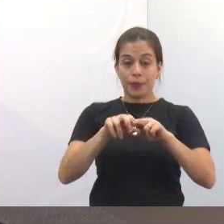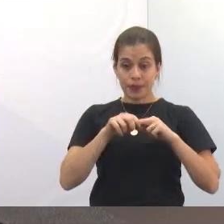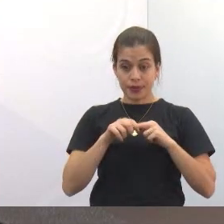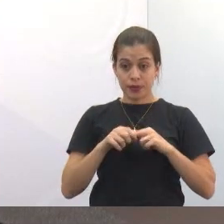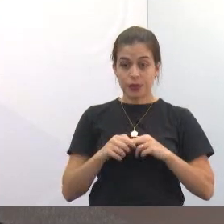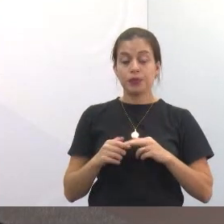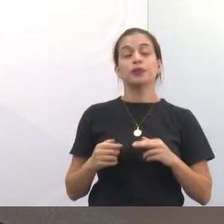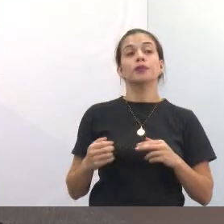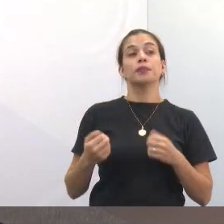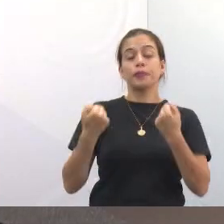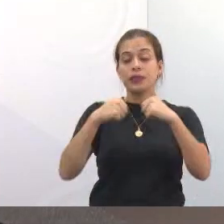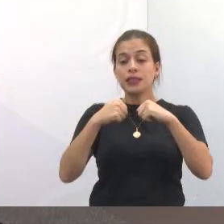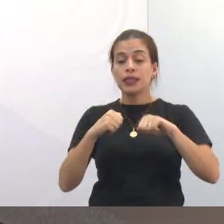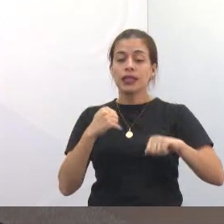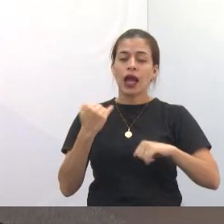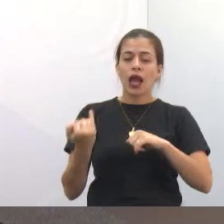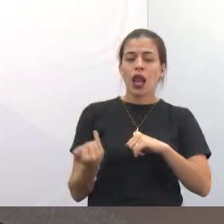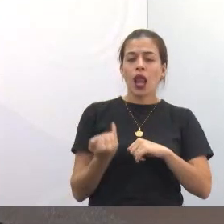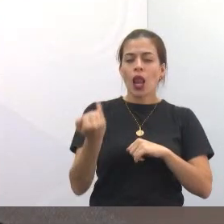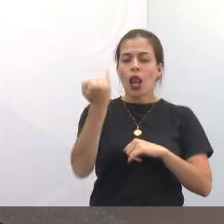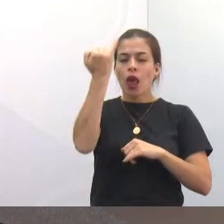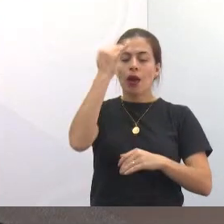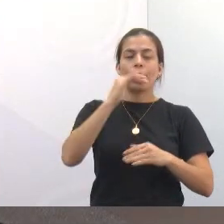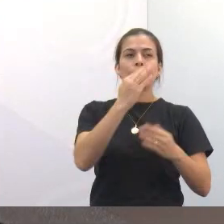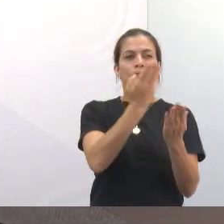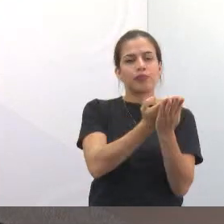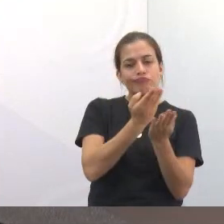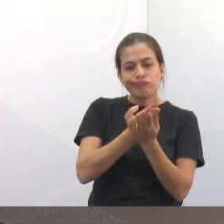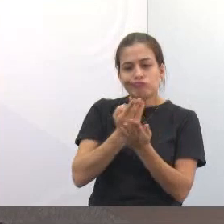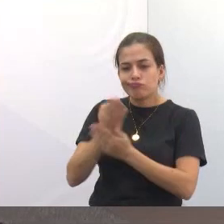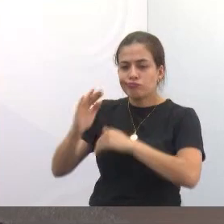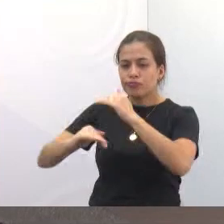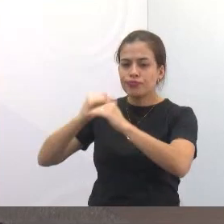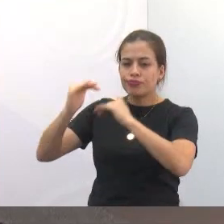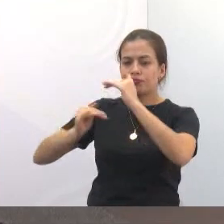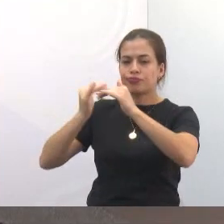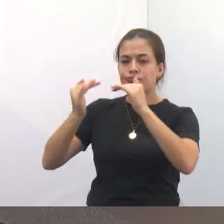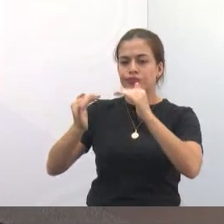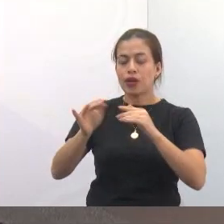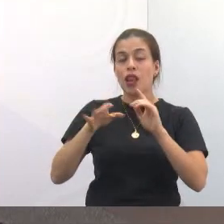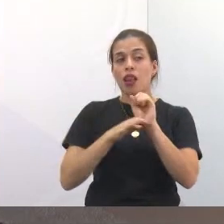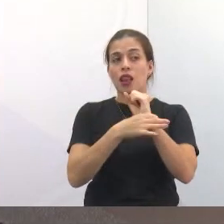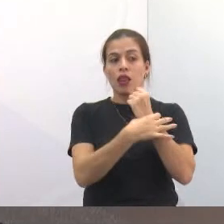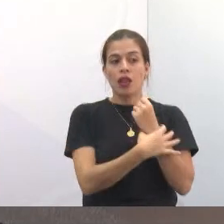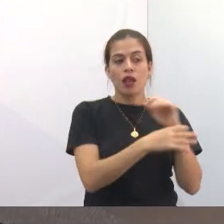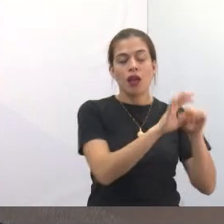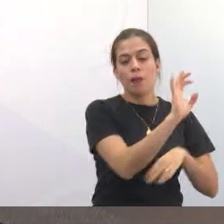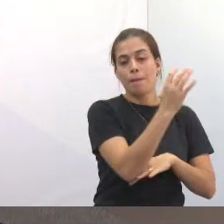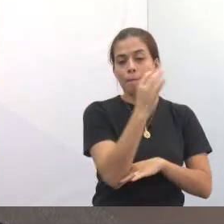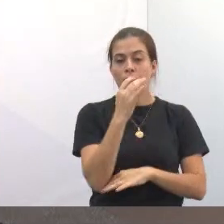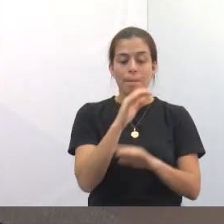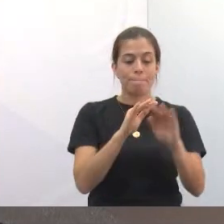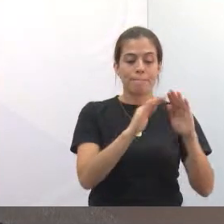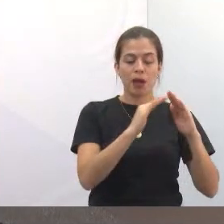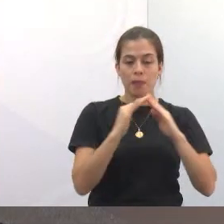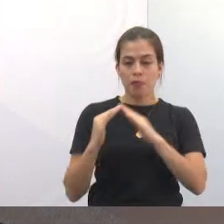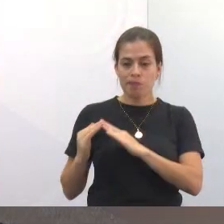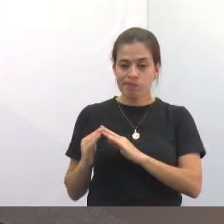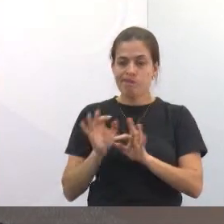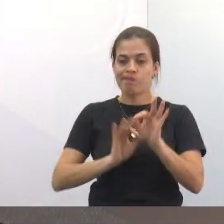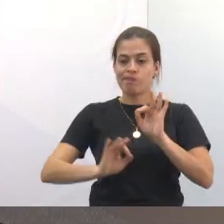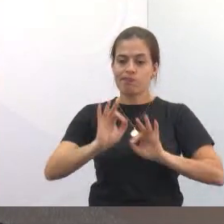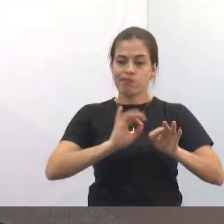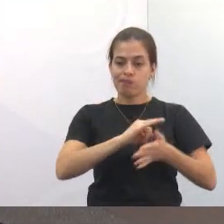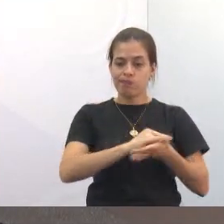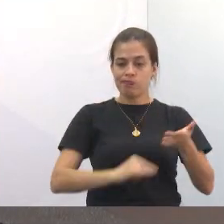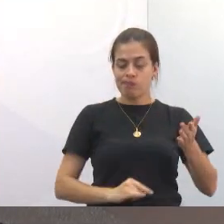desenvolvam tais estudos para garantir a segurança e urbanização adequada das áreas em regularização.